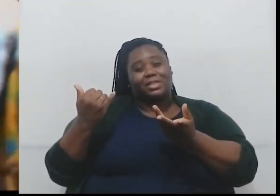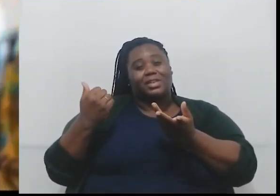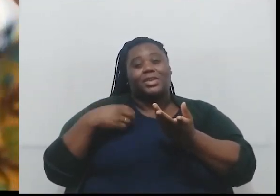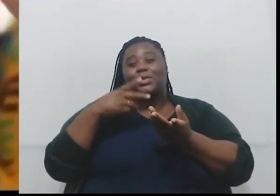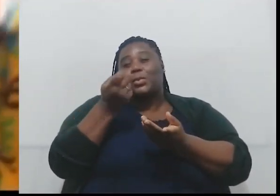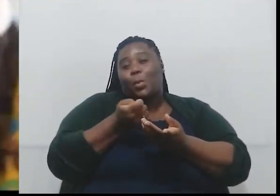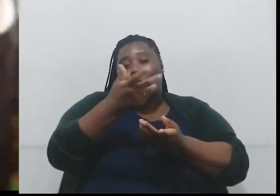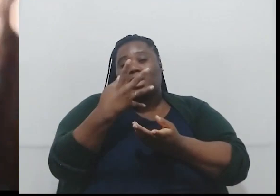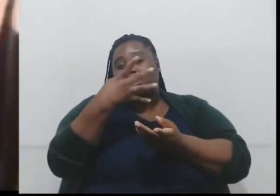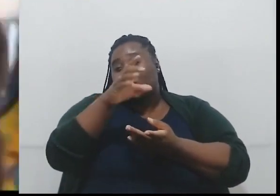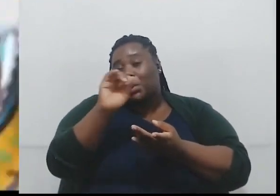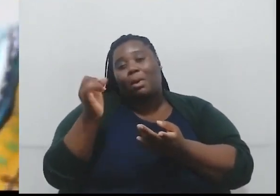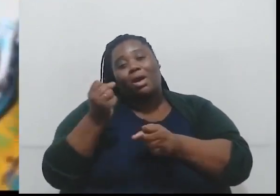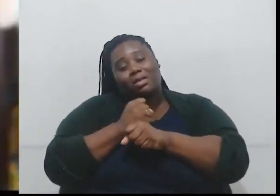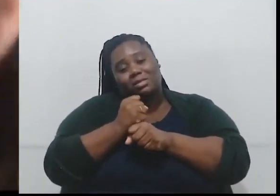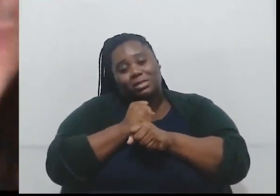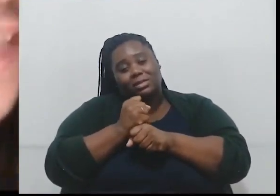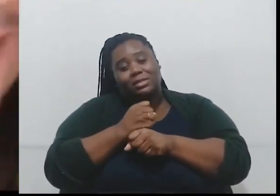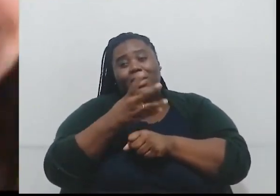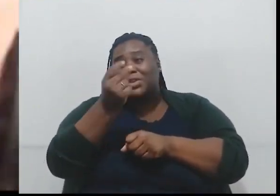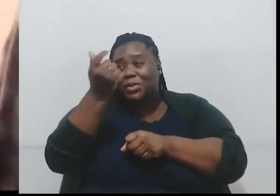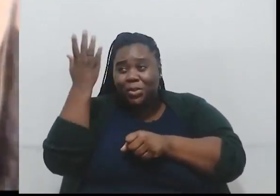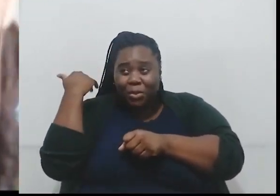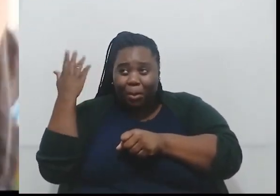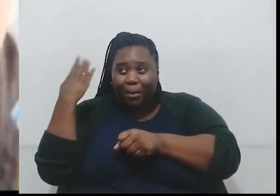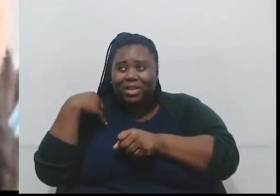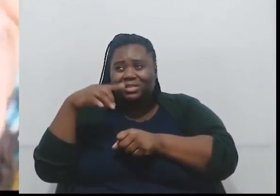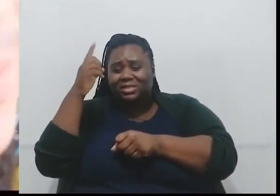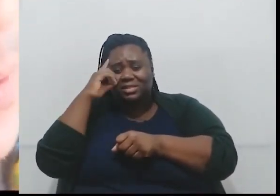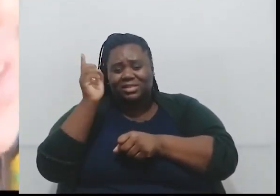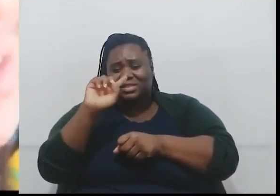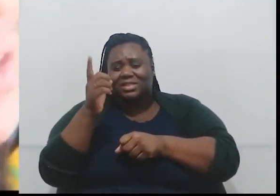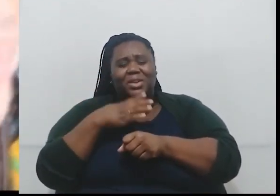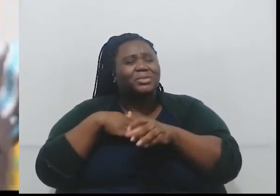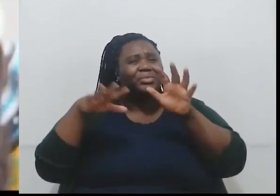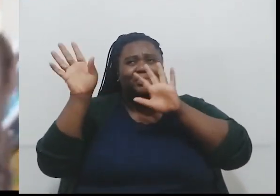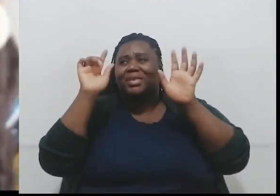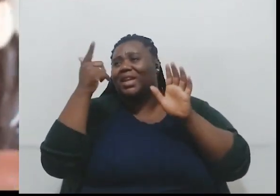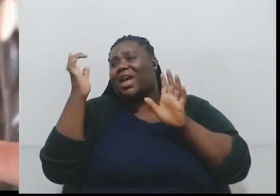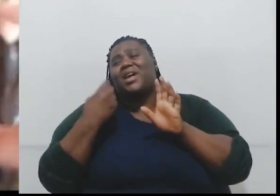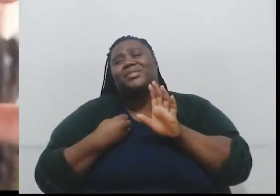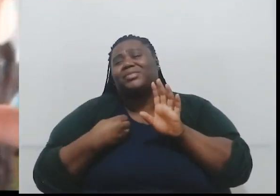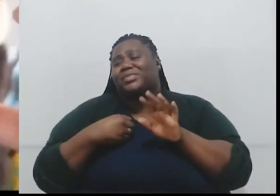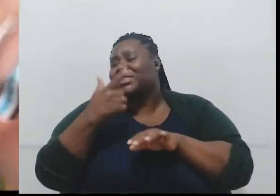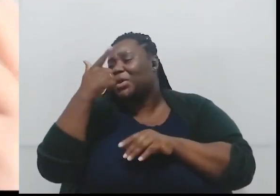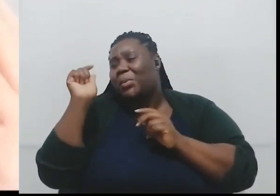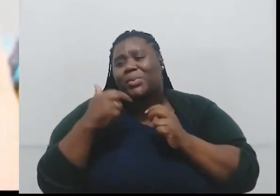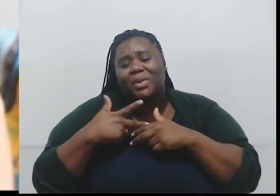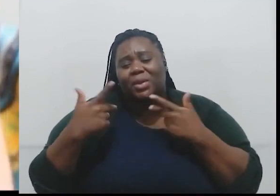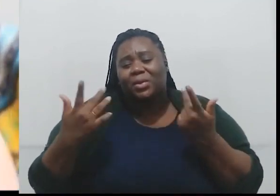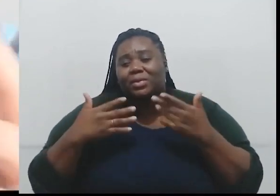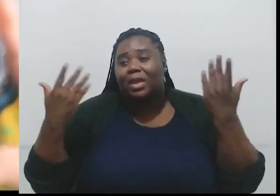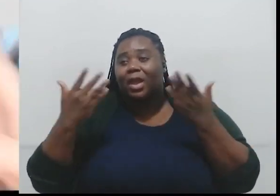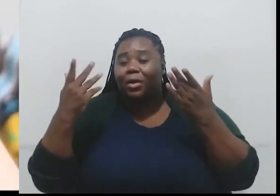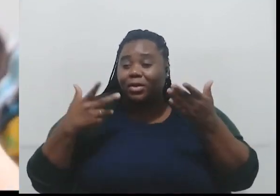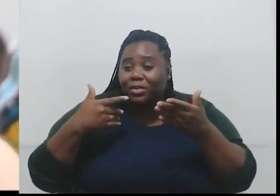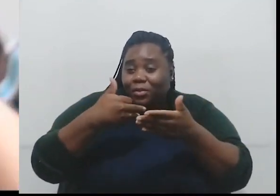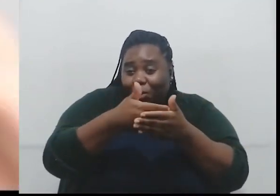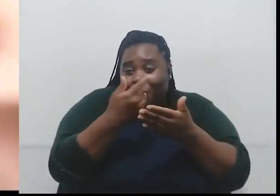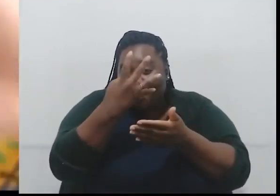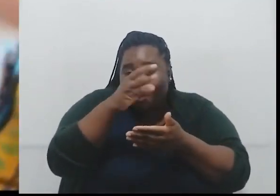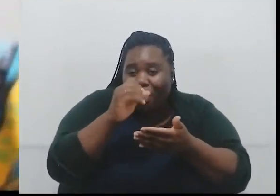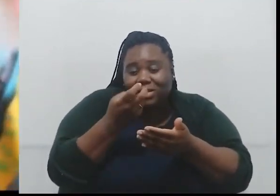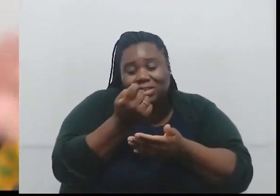queria... Não passava, a vida era... Né? Aí você vai chegando, outras coisas vão acontecendo, outros pensamentos,